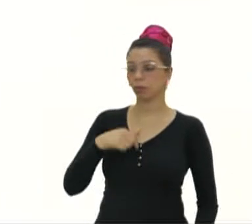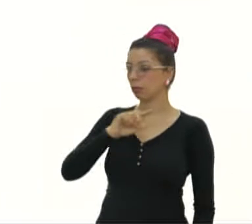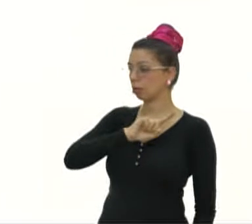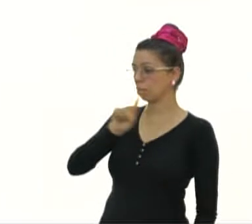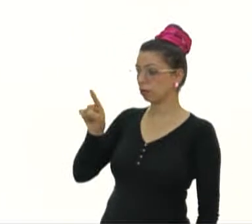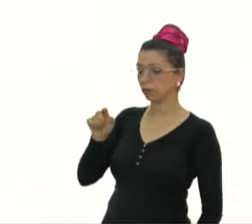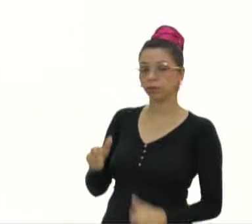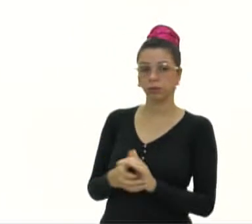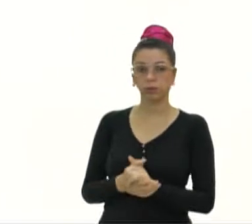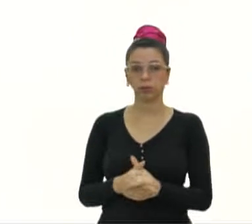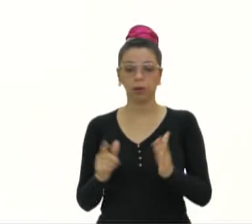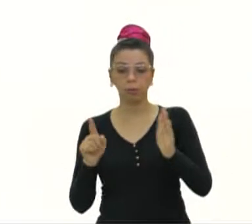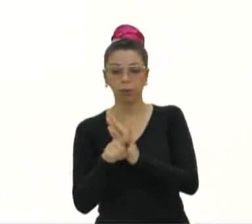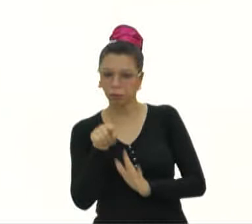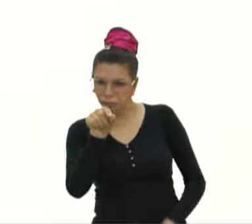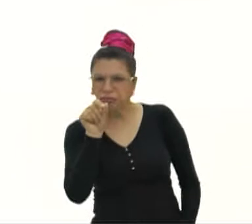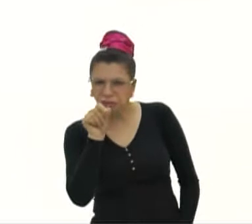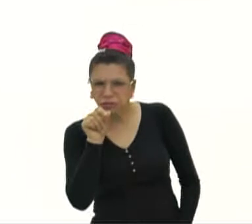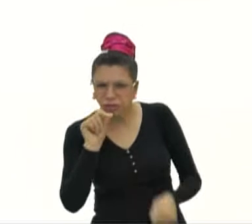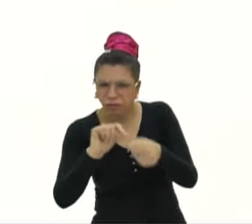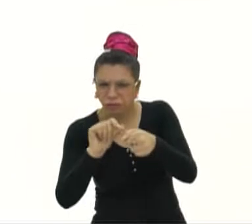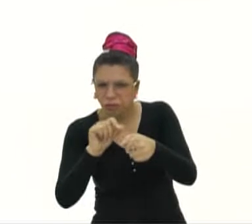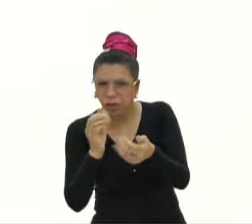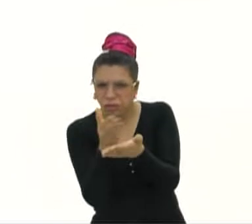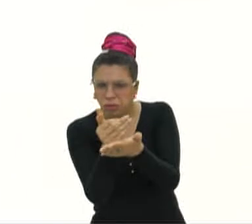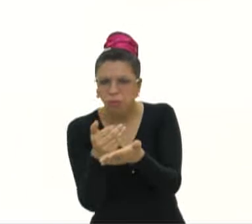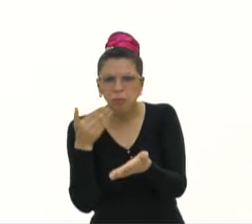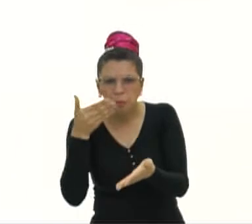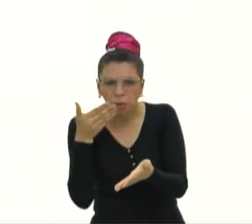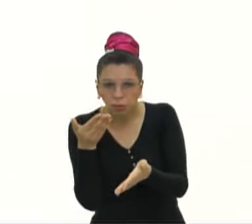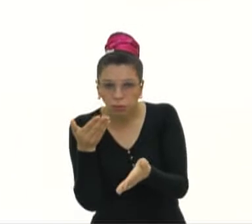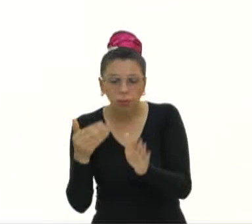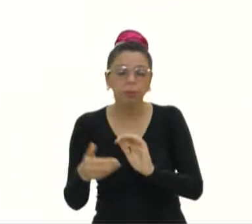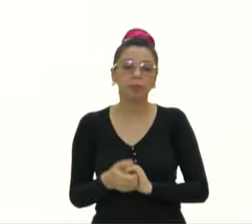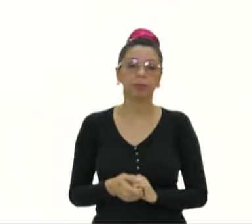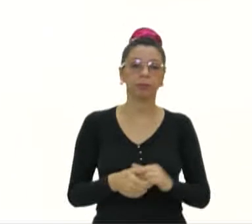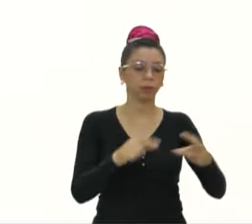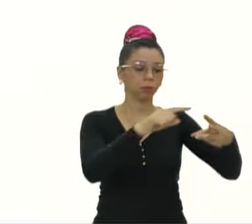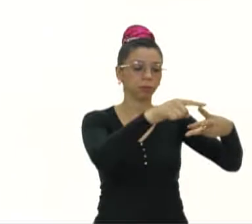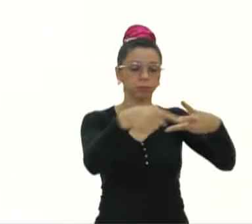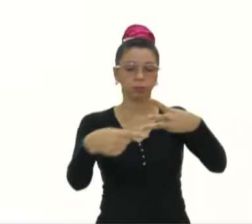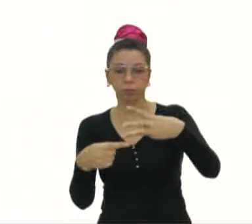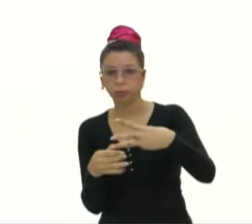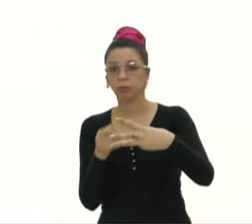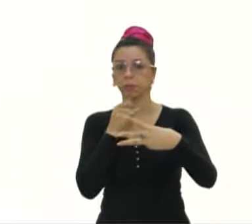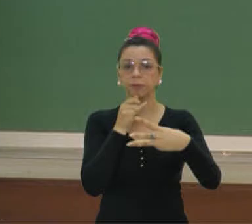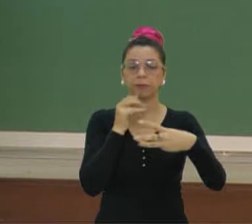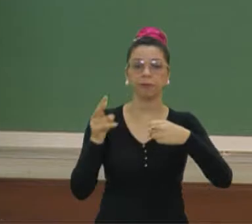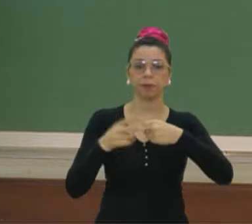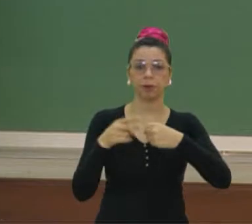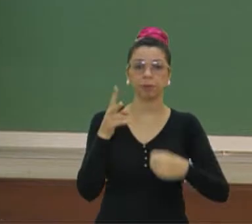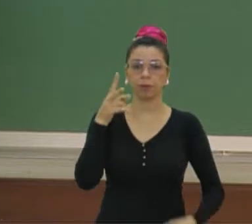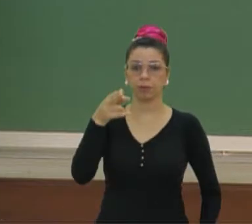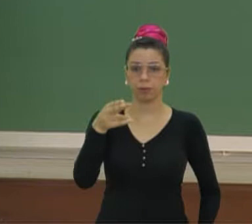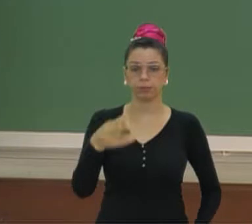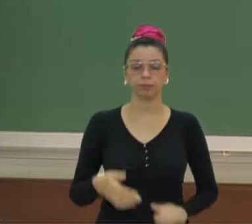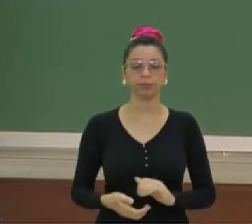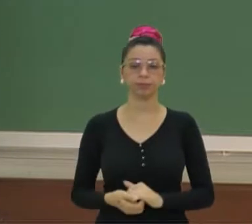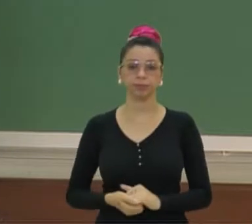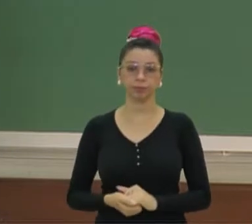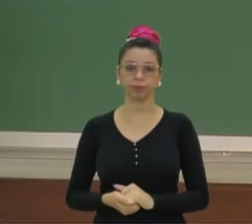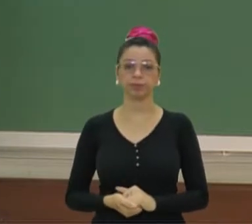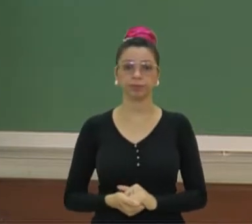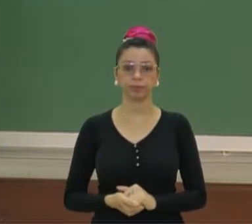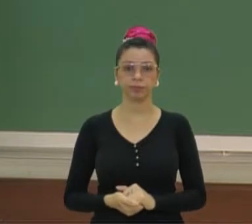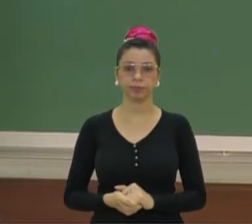Você fez? Então observem que usei o mesmo verbo nas 3 formas, com as auxiliares presentes. O